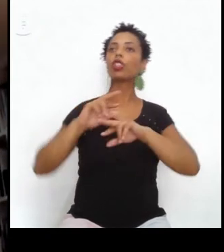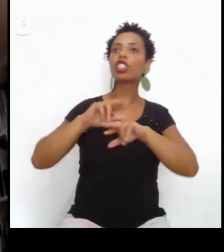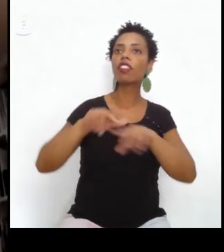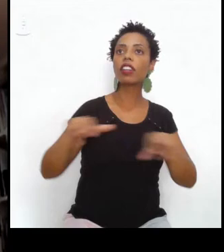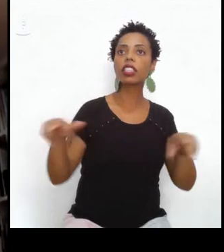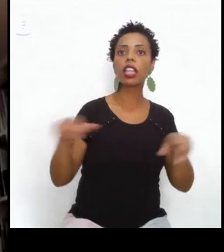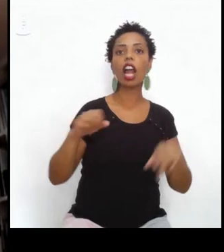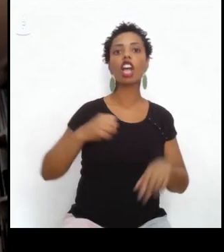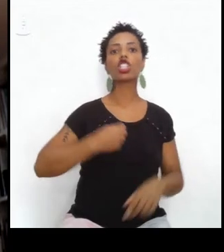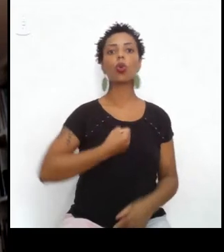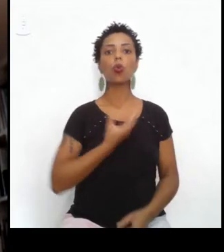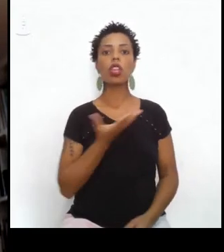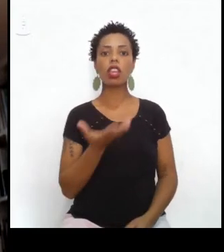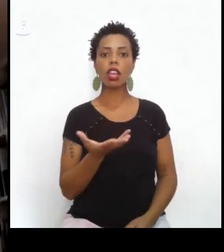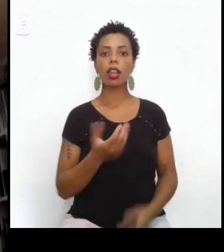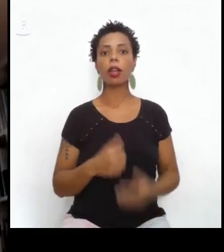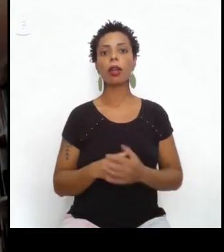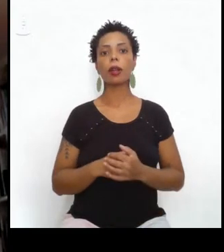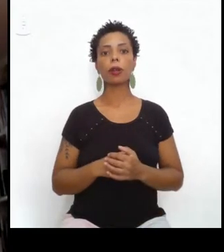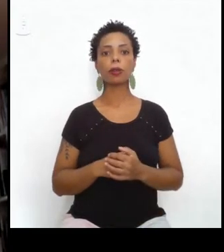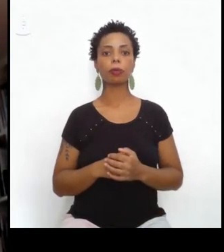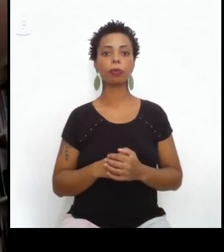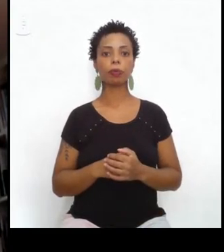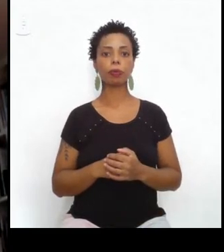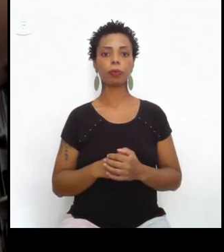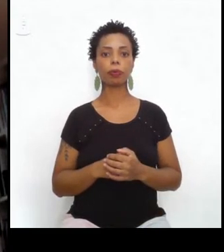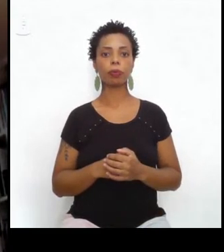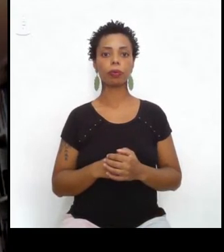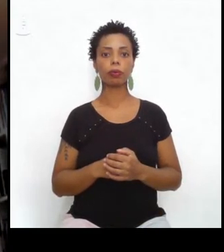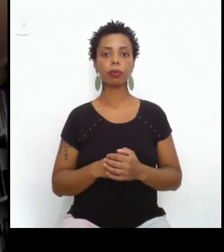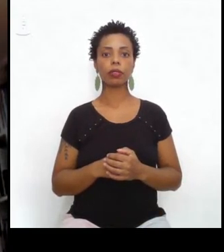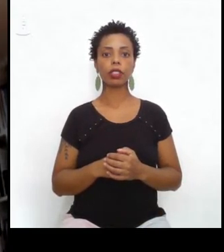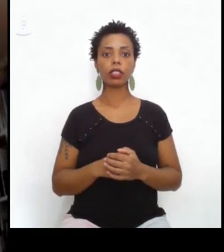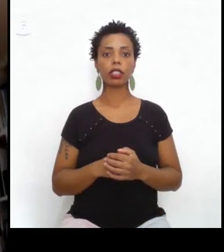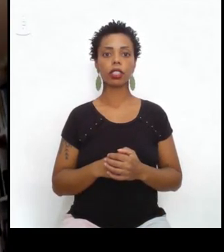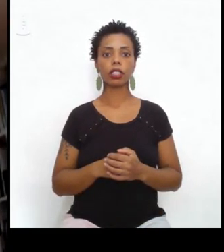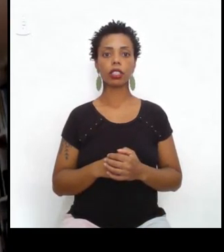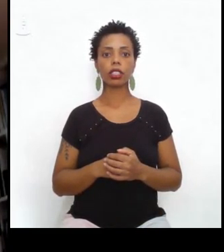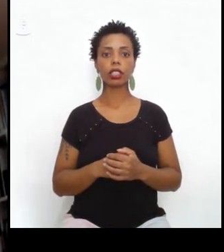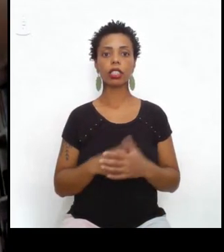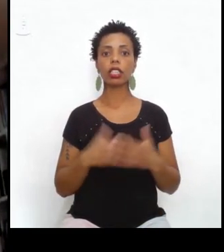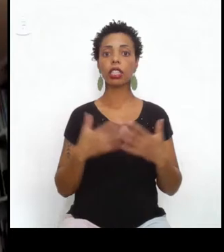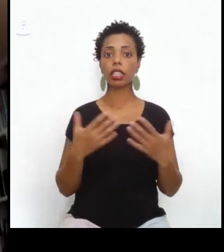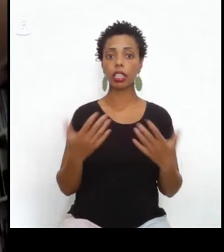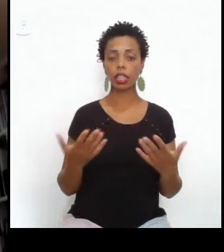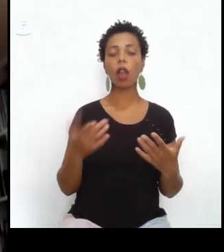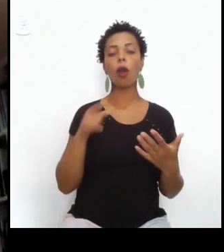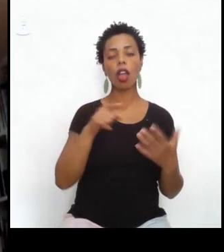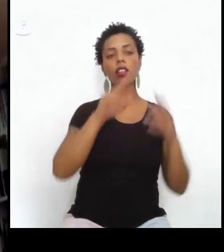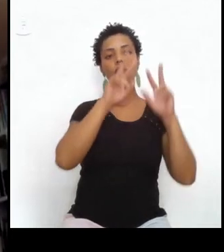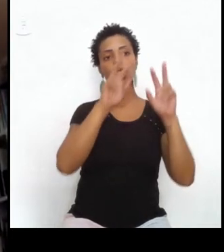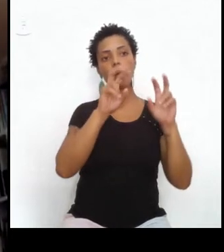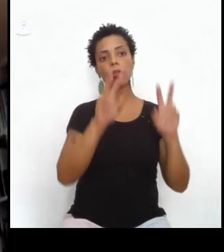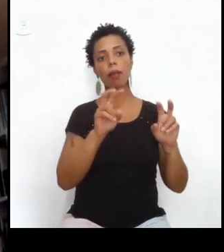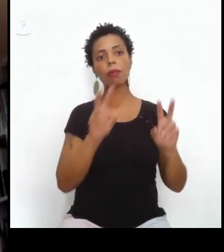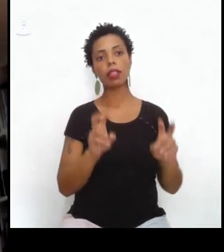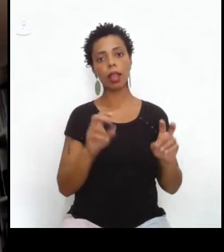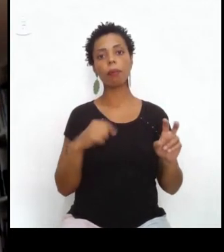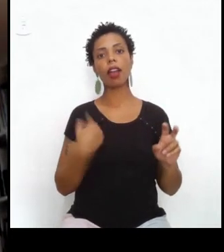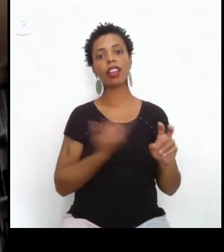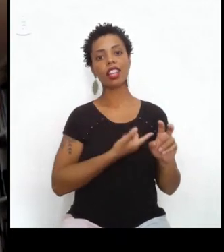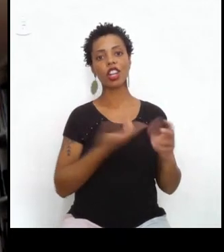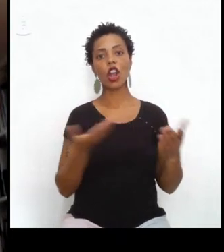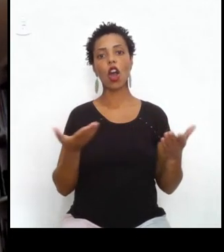ler e assim então é são temas que a gente vai abarcar